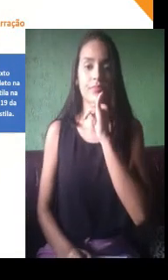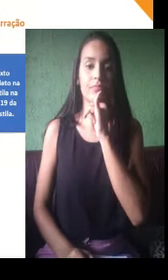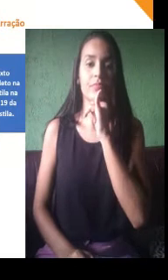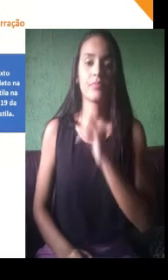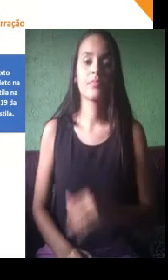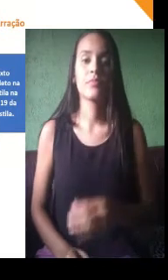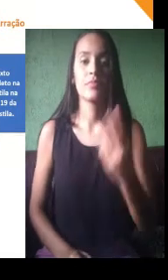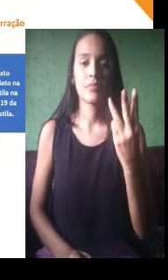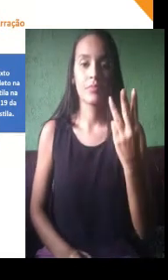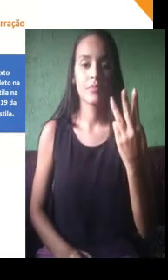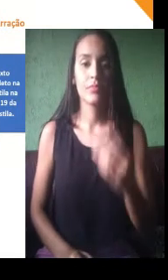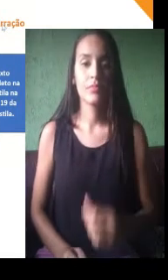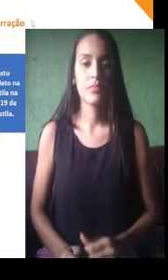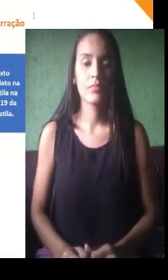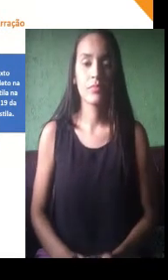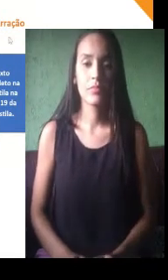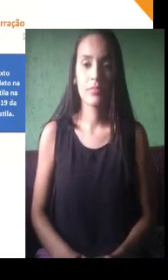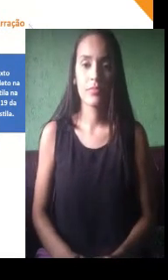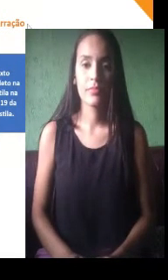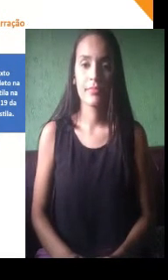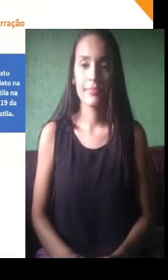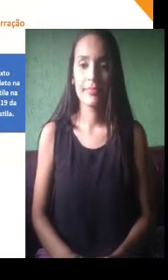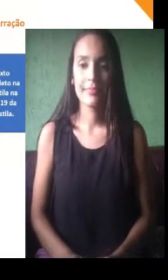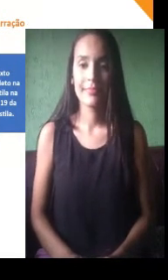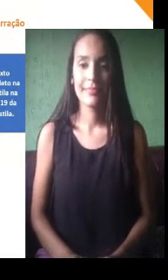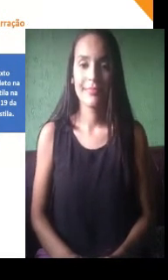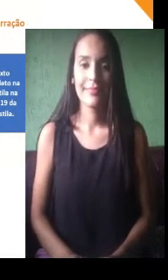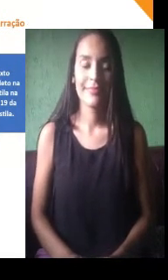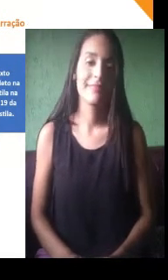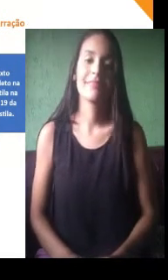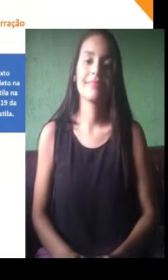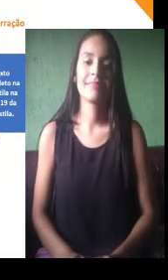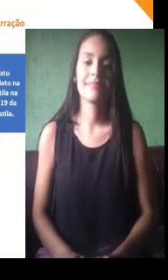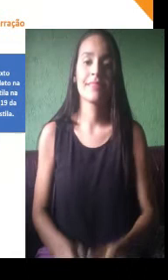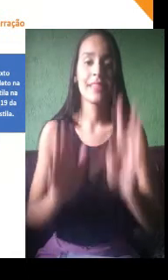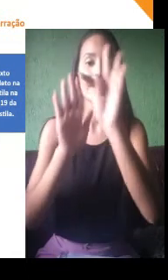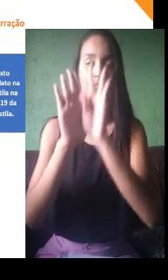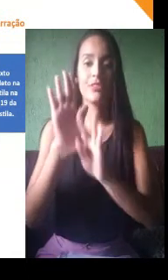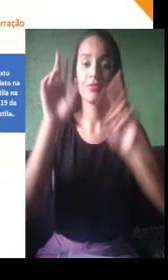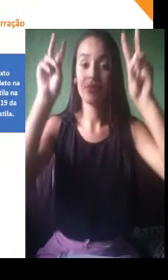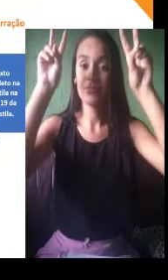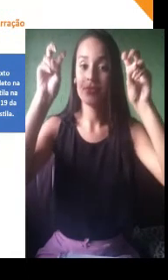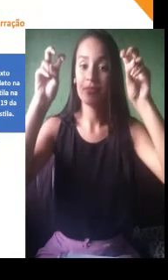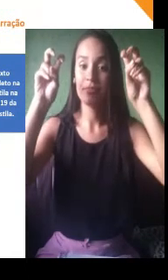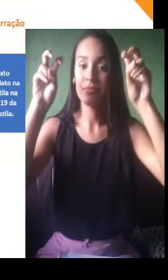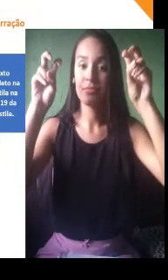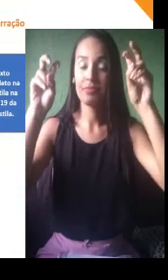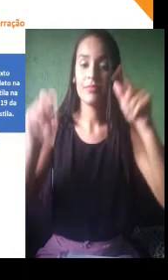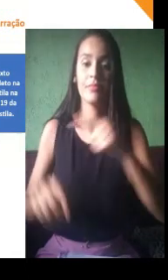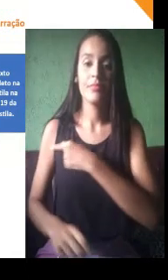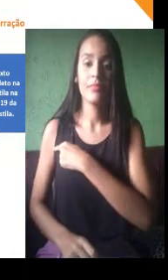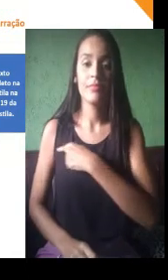Nesse caso aqui, eu tenho sequência de narração e de injunção. Nesse caso, do texto do artigo de opinião, em